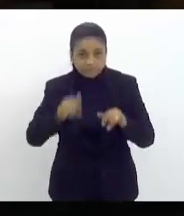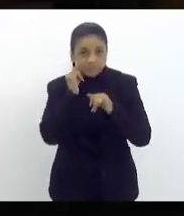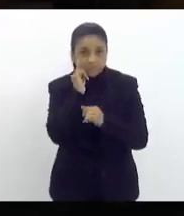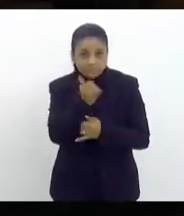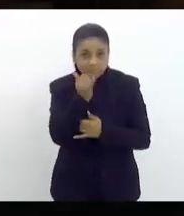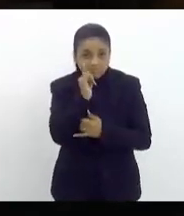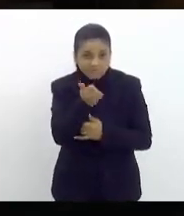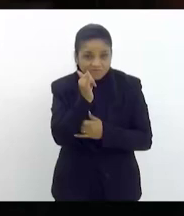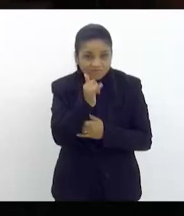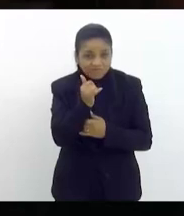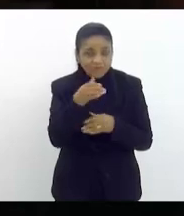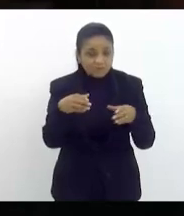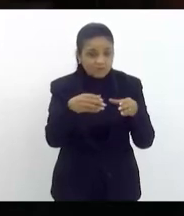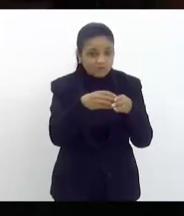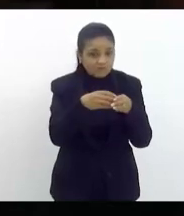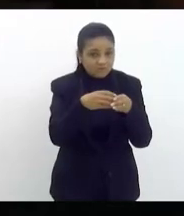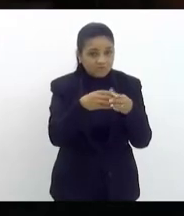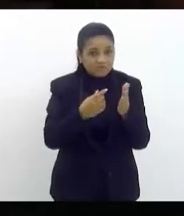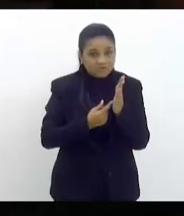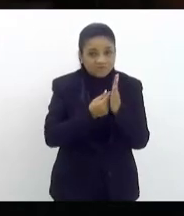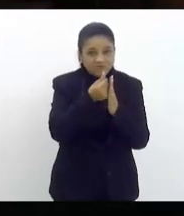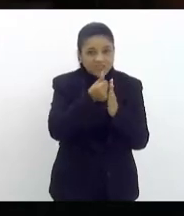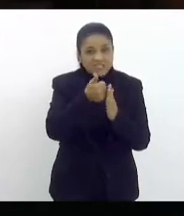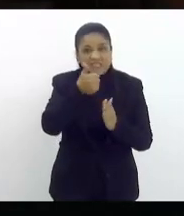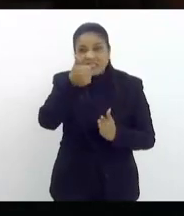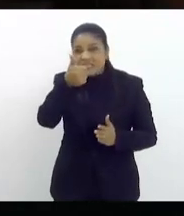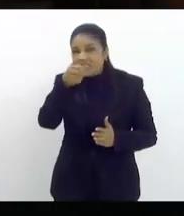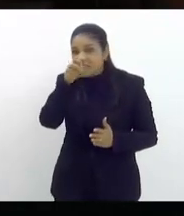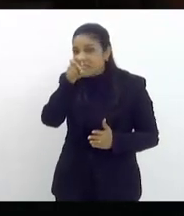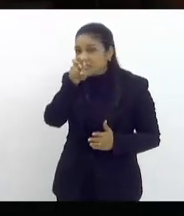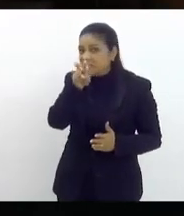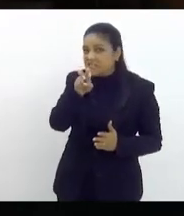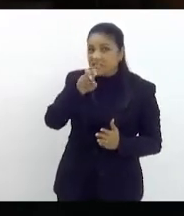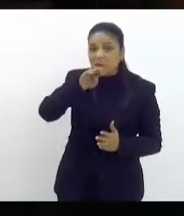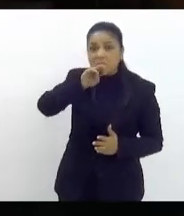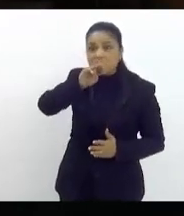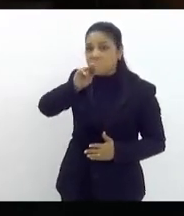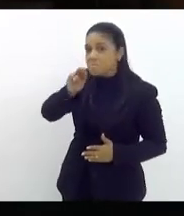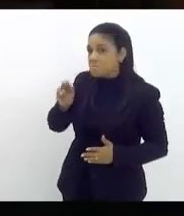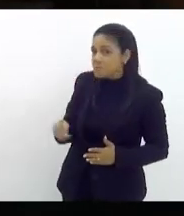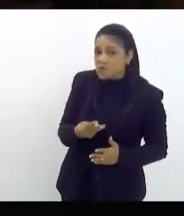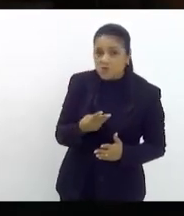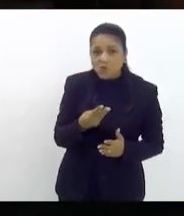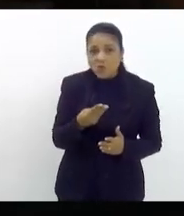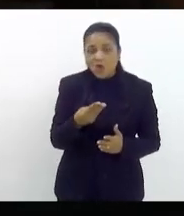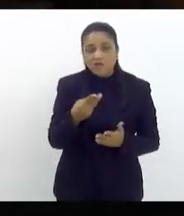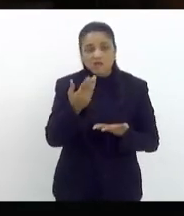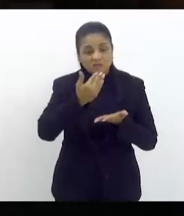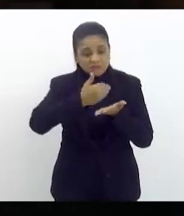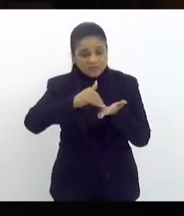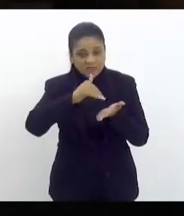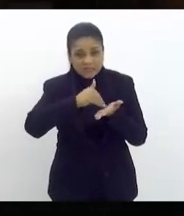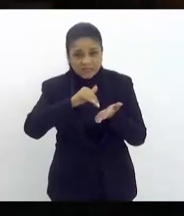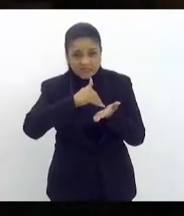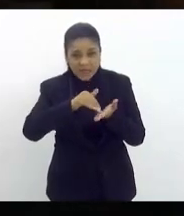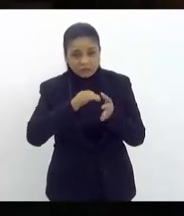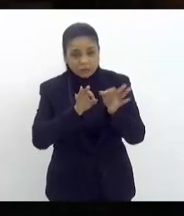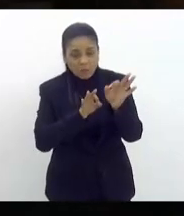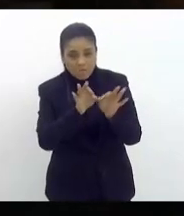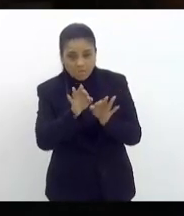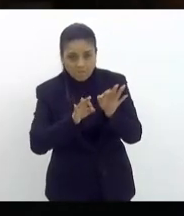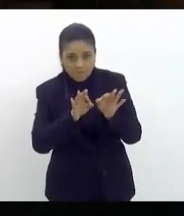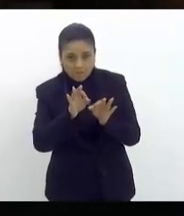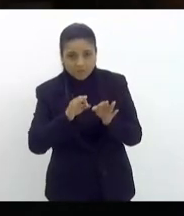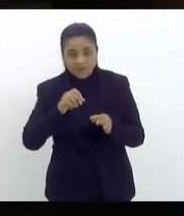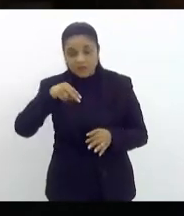Orçamento, na cifra de 15 bilhões. Segundo o secretário do Planejamento, Nelson Rocha,